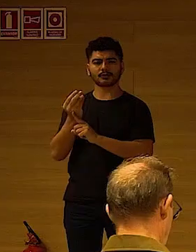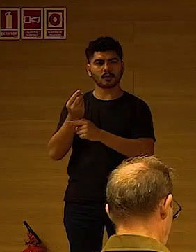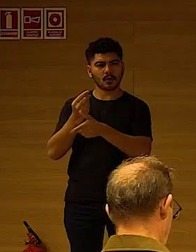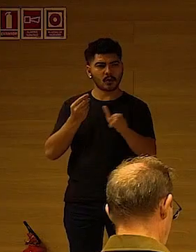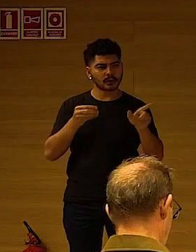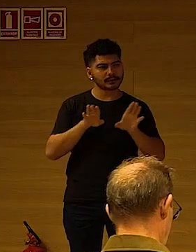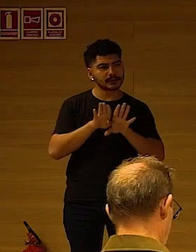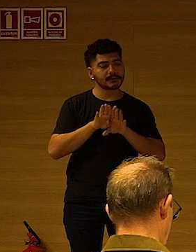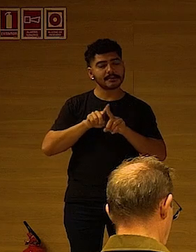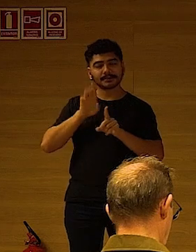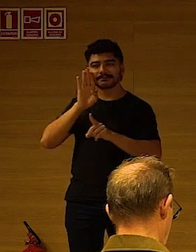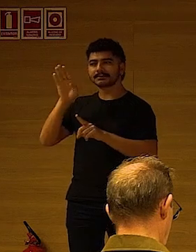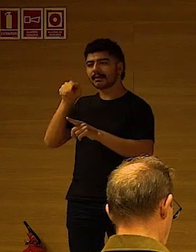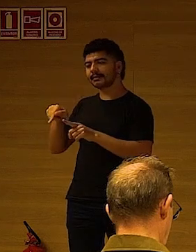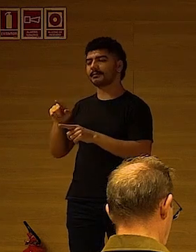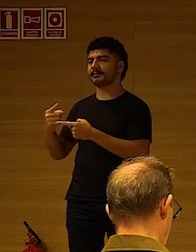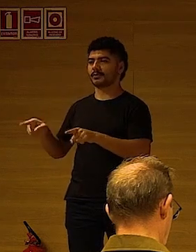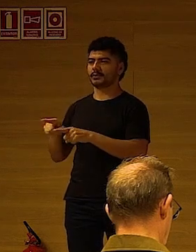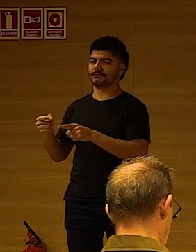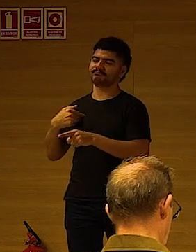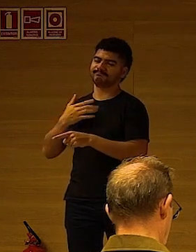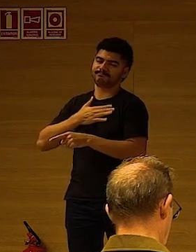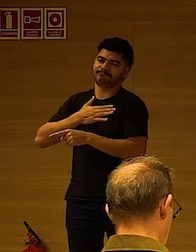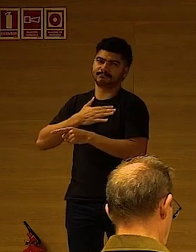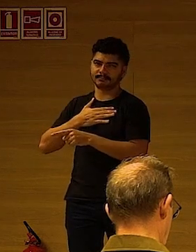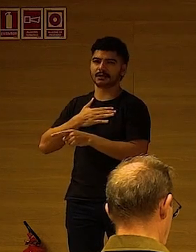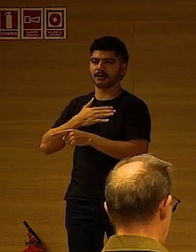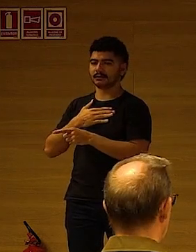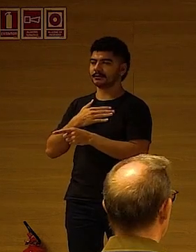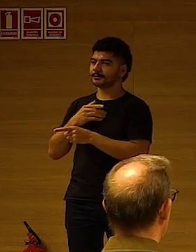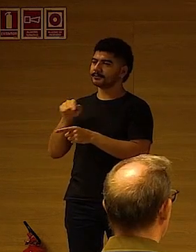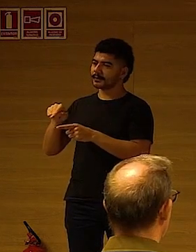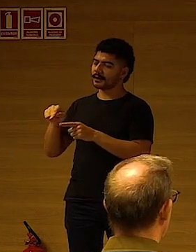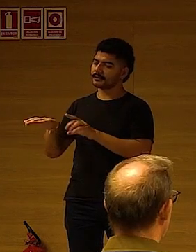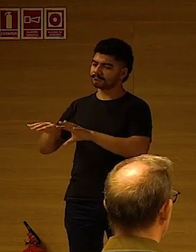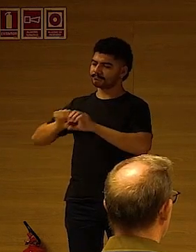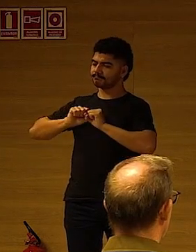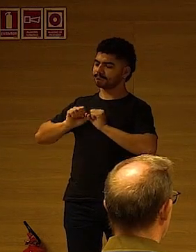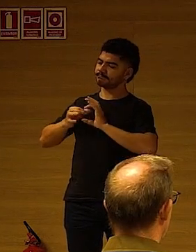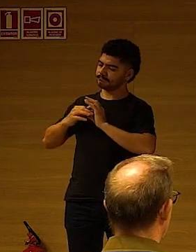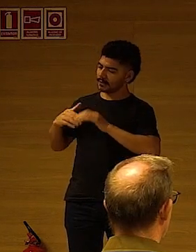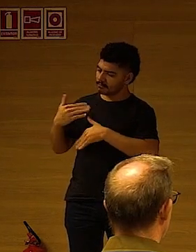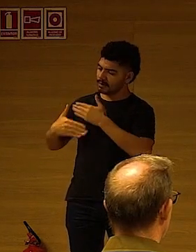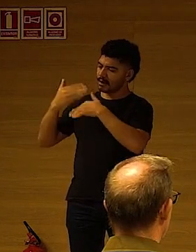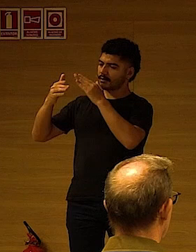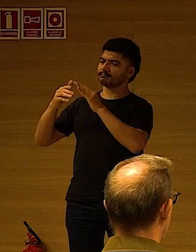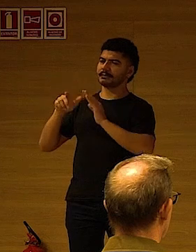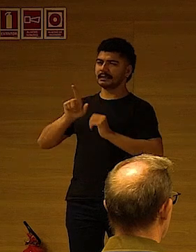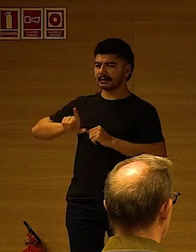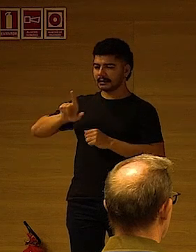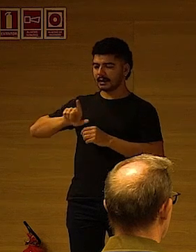música é uma das principais, assim. Então, eu gosto muito de música, ela faz parte, sim, da minha criação literária, acho que ela